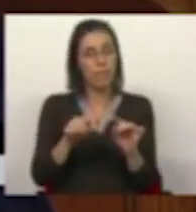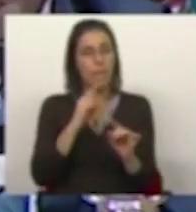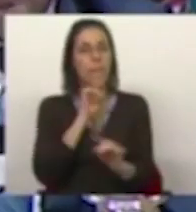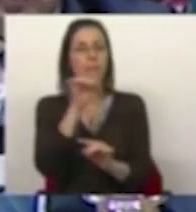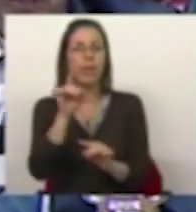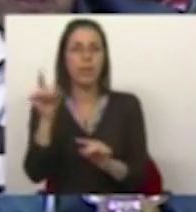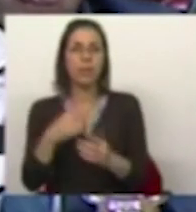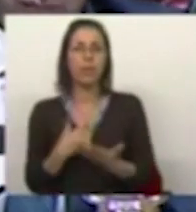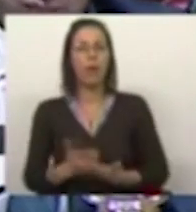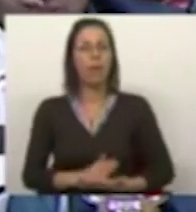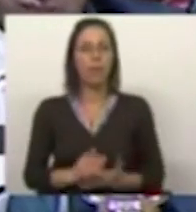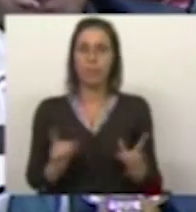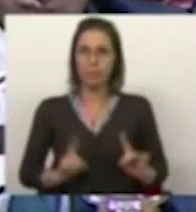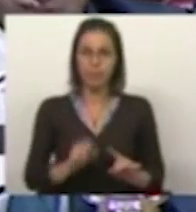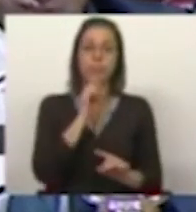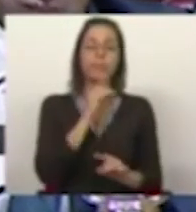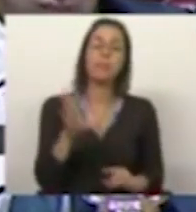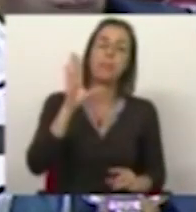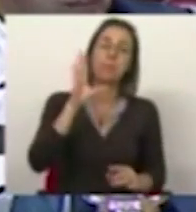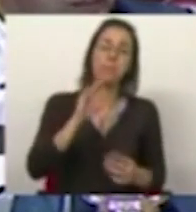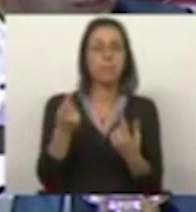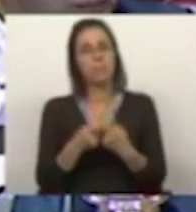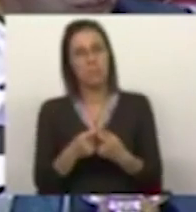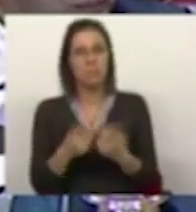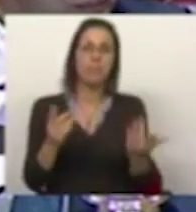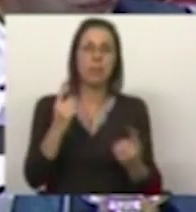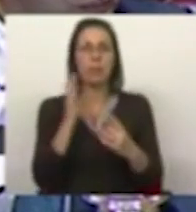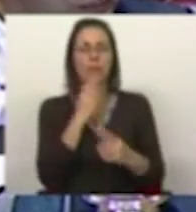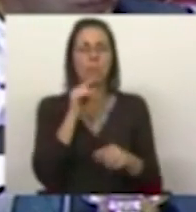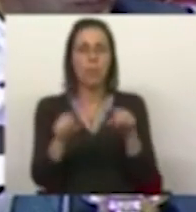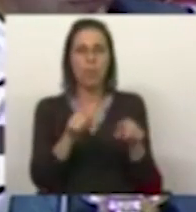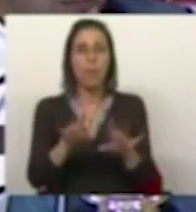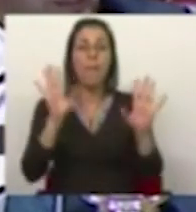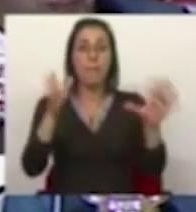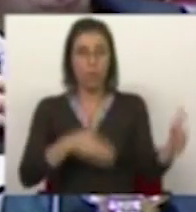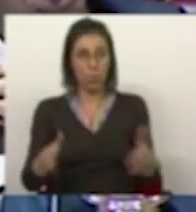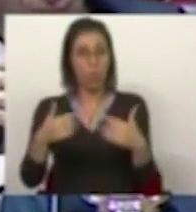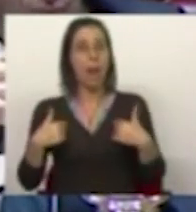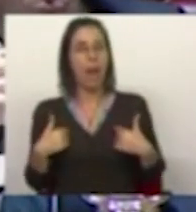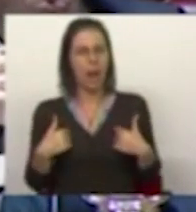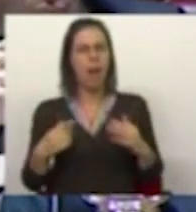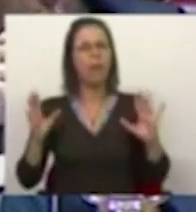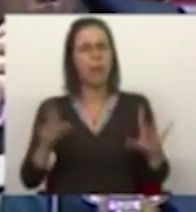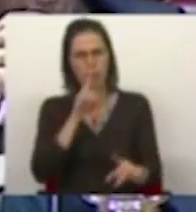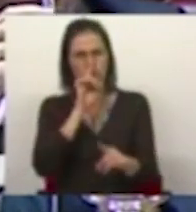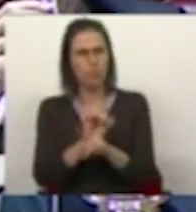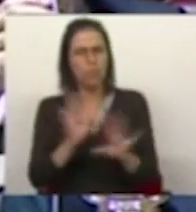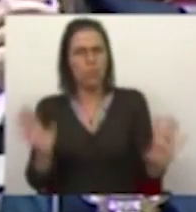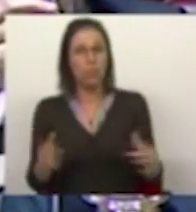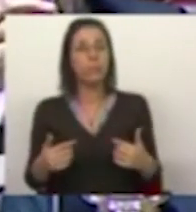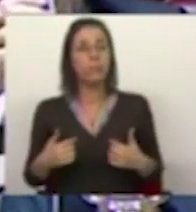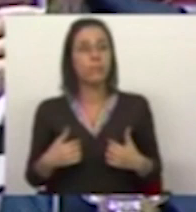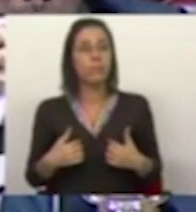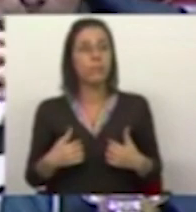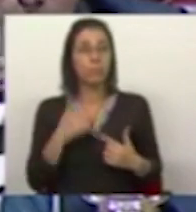nestas questões que nos dividem. Podemos estar mais ou menos próximo em cada uma delas, mas o rumo que temos é exatamente o mesmo e por isso